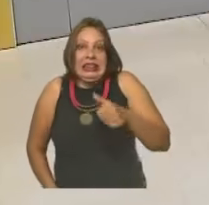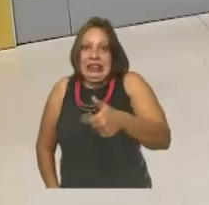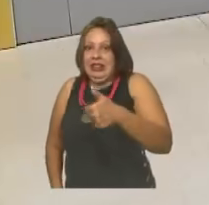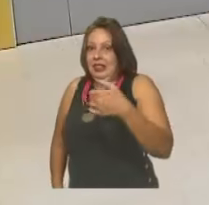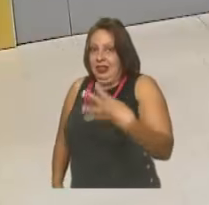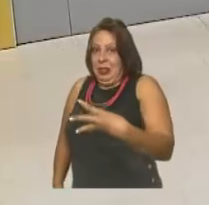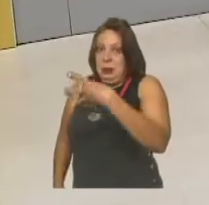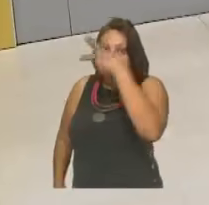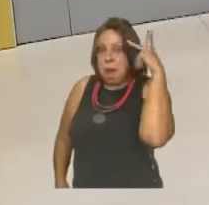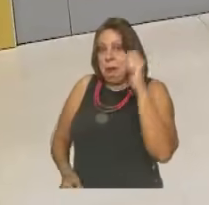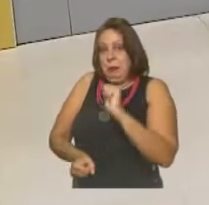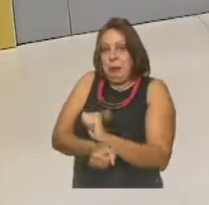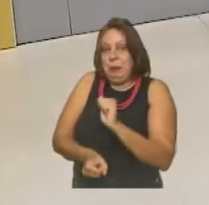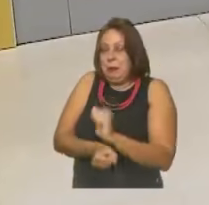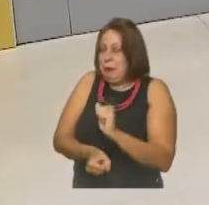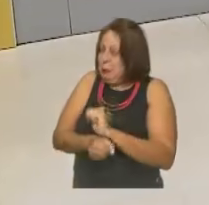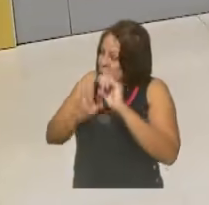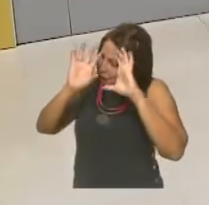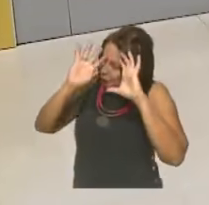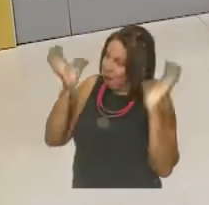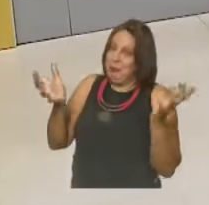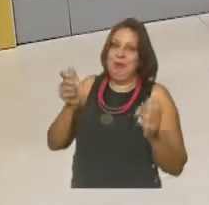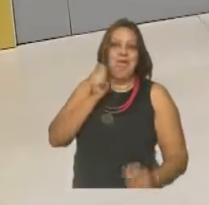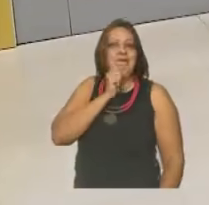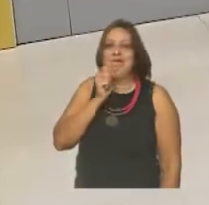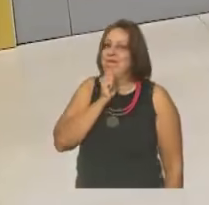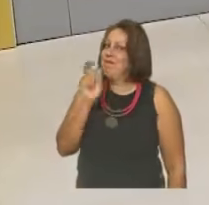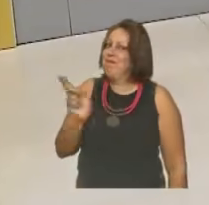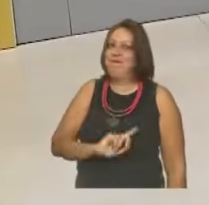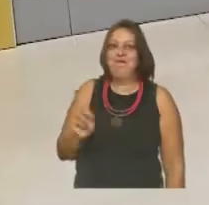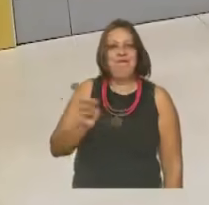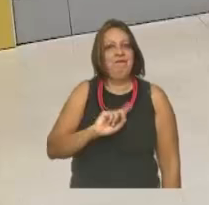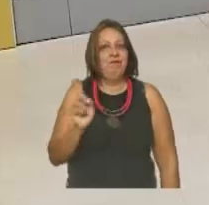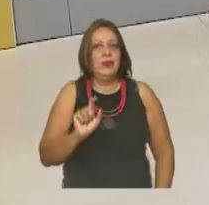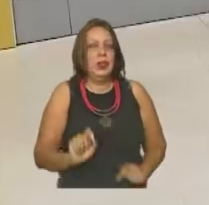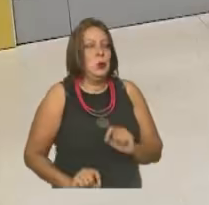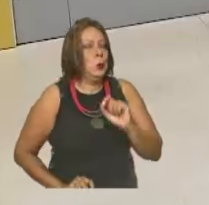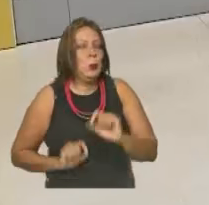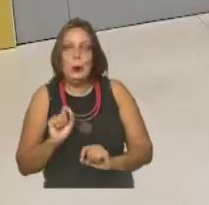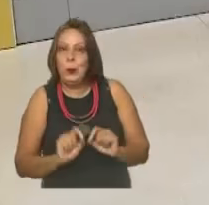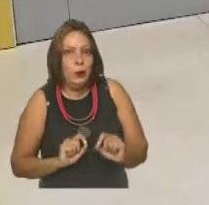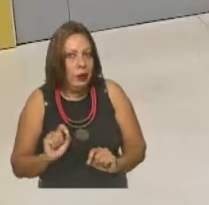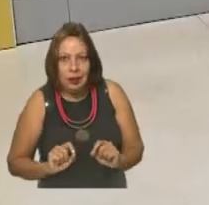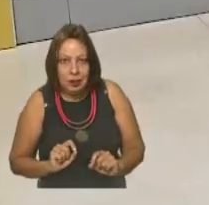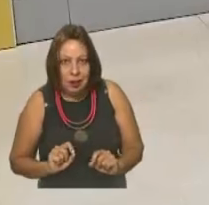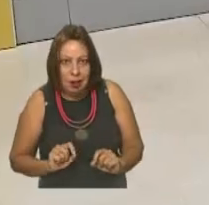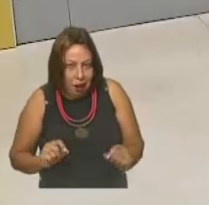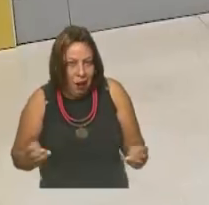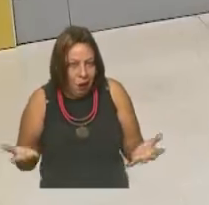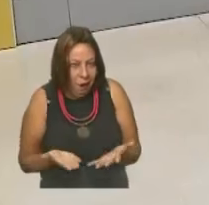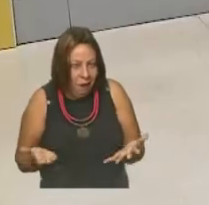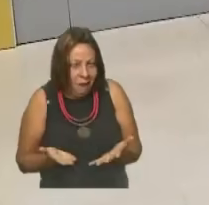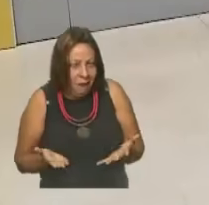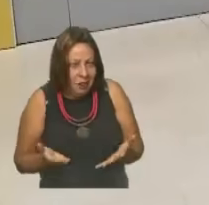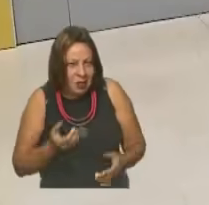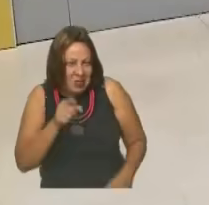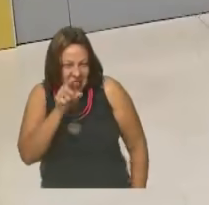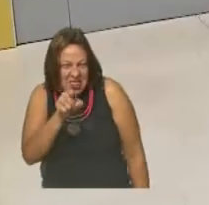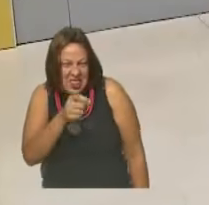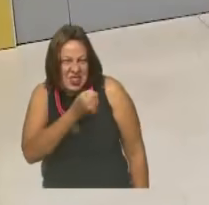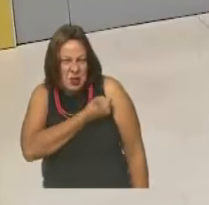14 títulos esperando a bolinha decisiva que não chegou ainda. Que isso, minha gente? Será que é agora? Será que é